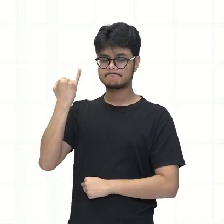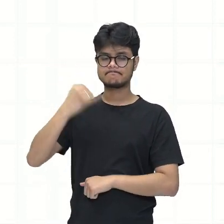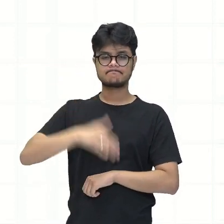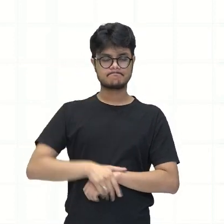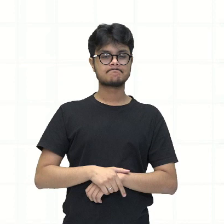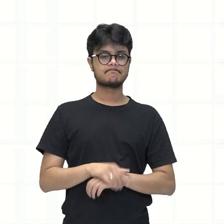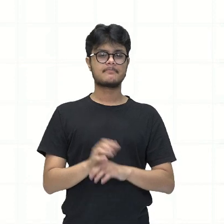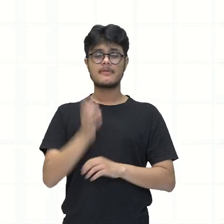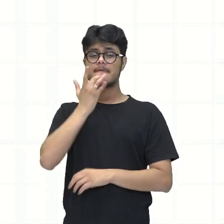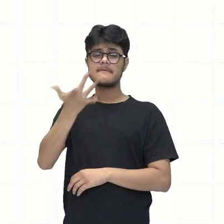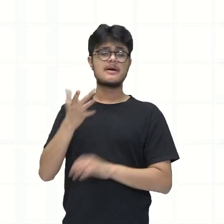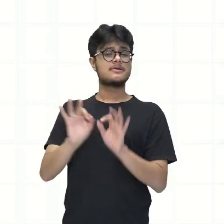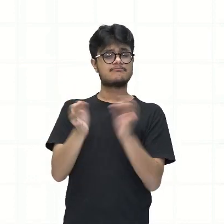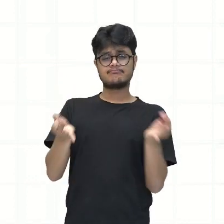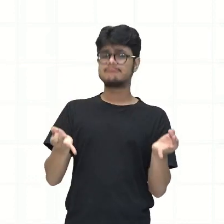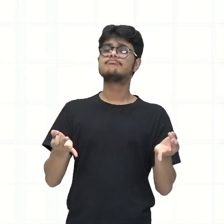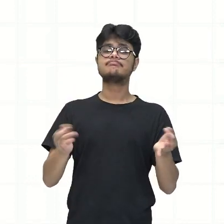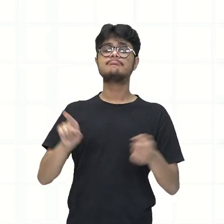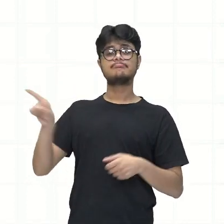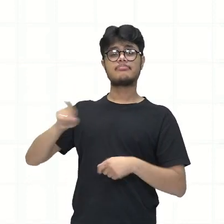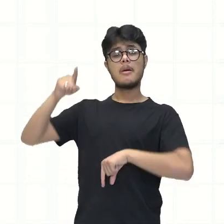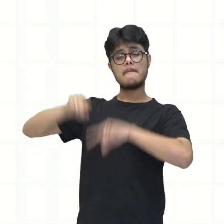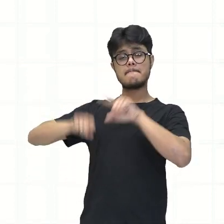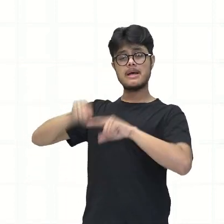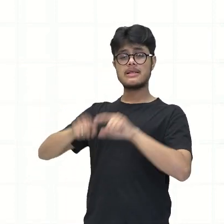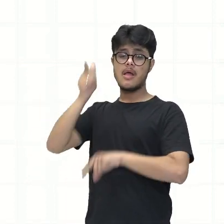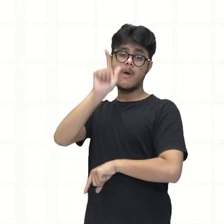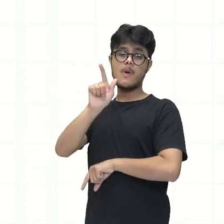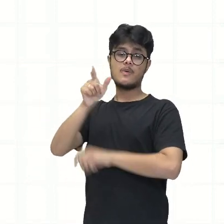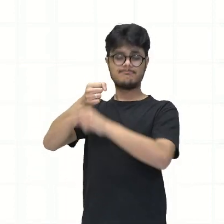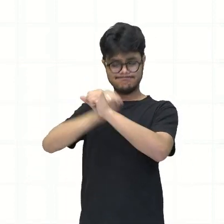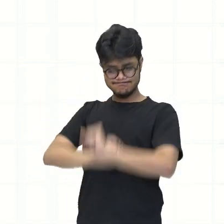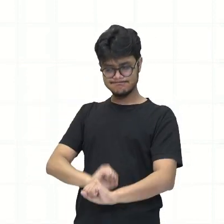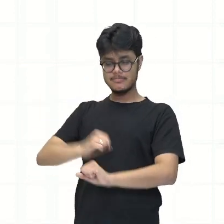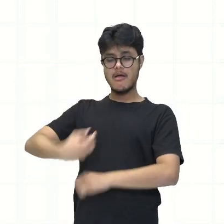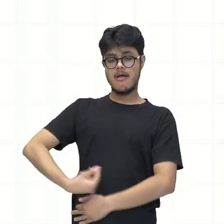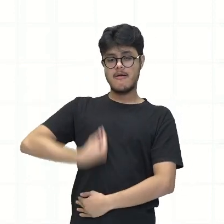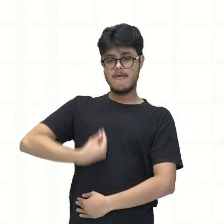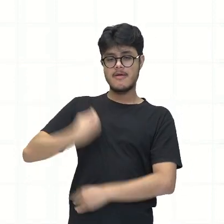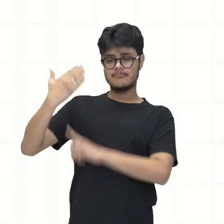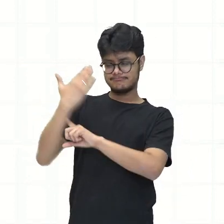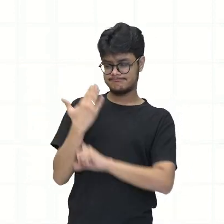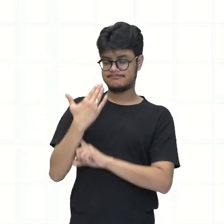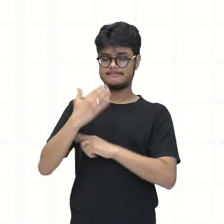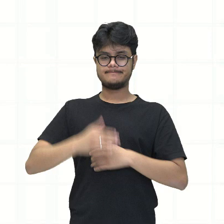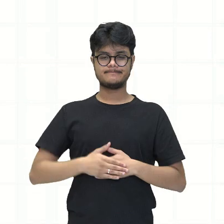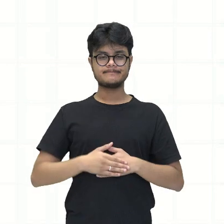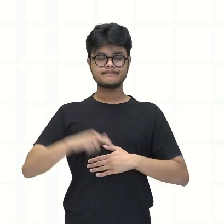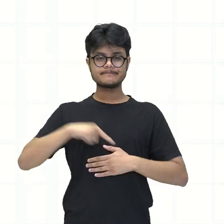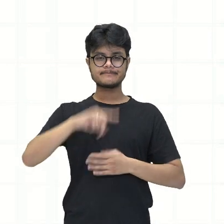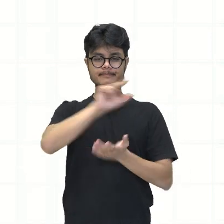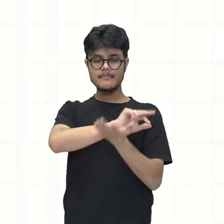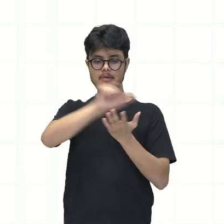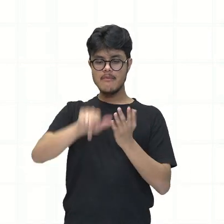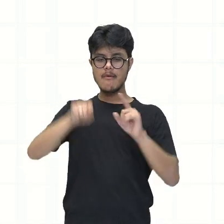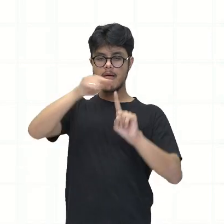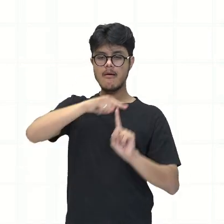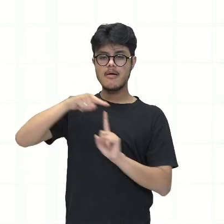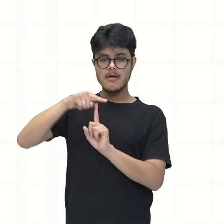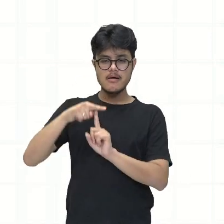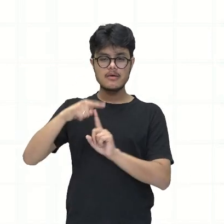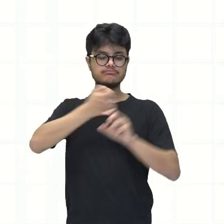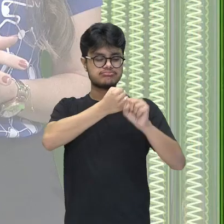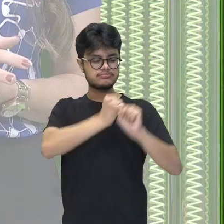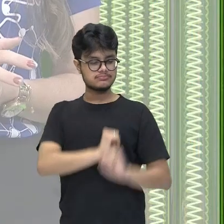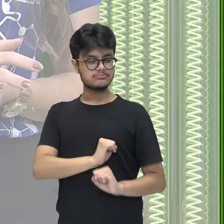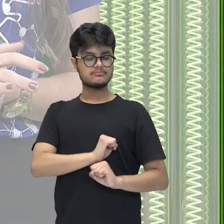facilitar, né, o nosso dia a dia, né? E existem vários tipos de alavancas,